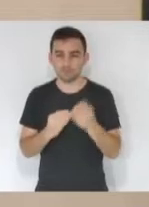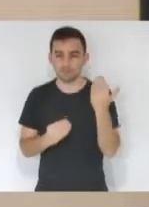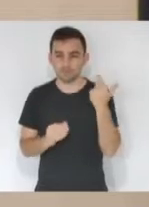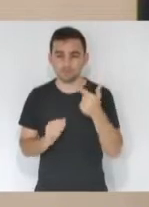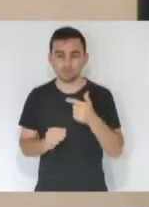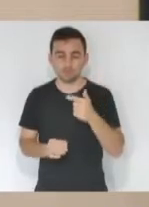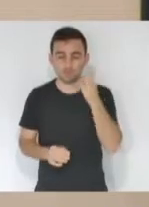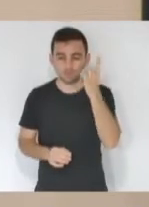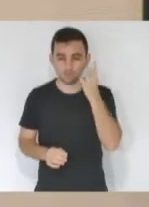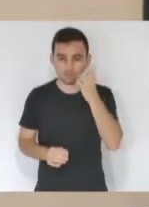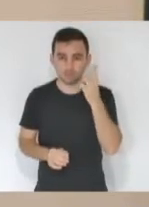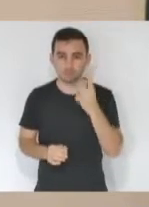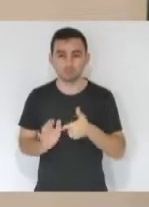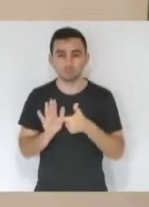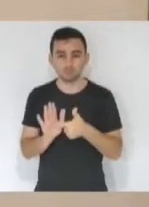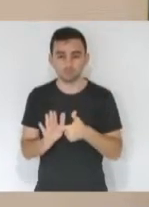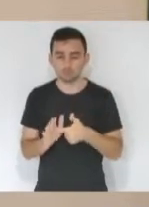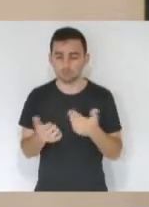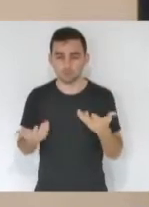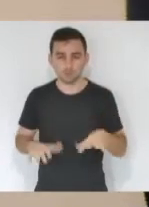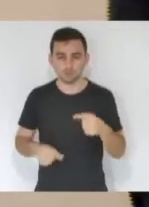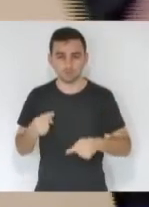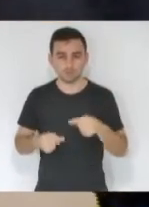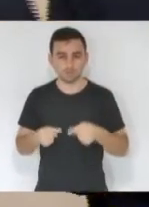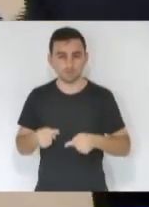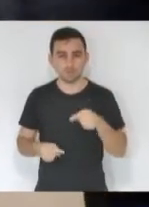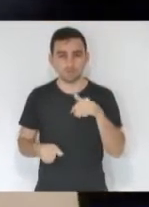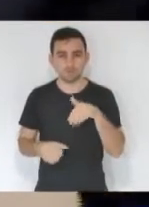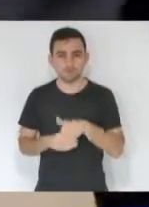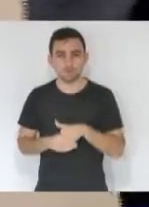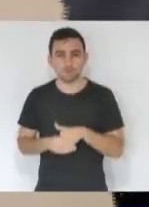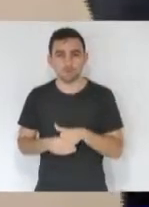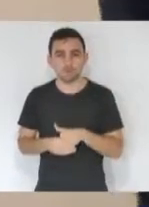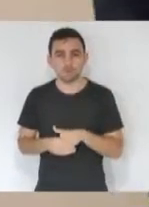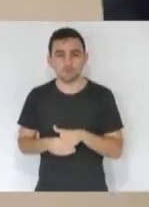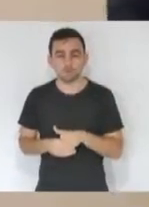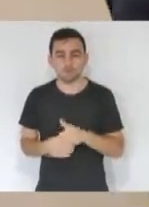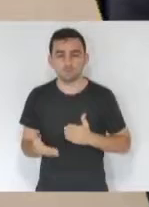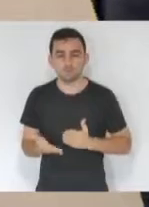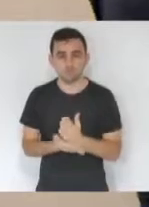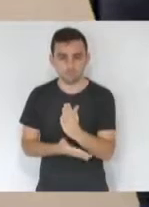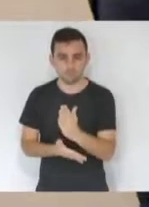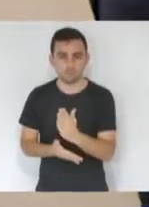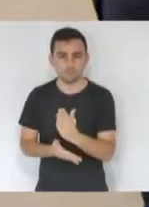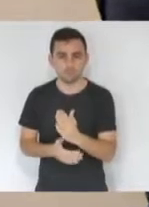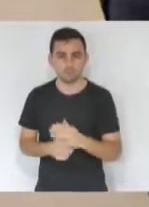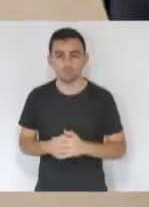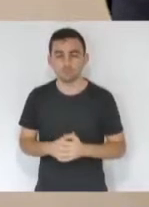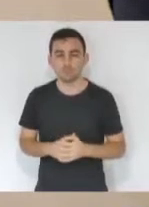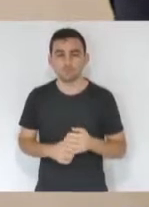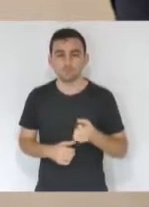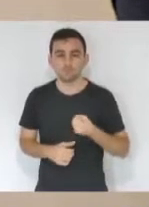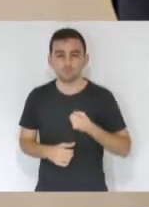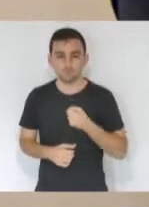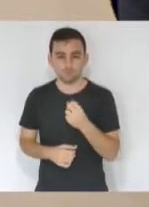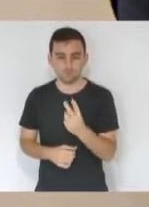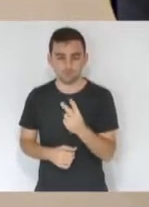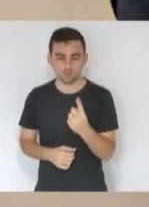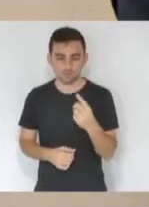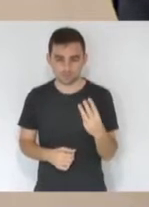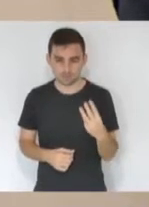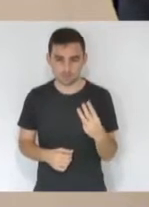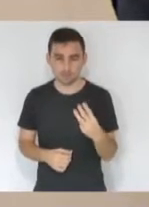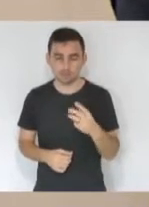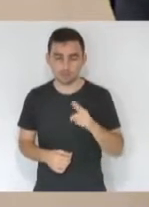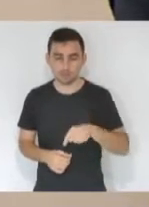estaduais não havendo quem queira discutir votação está aprovado pedido informação de número 203 deputados dizendo que era um preço